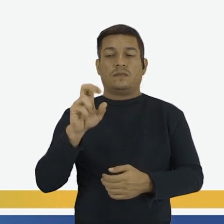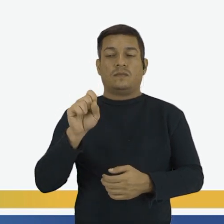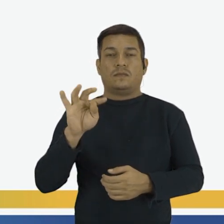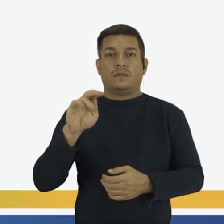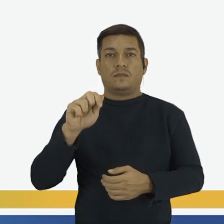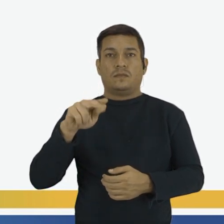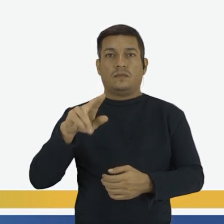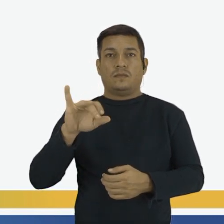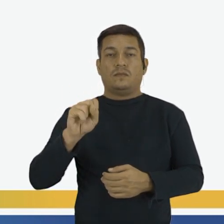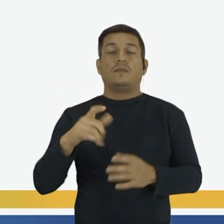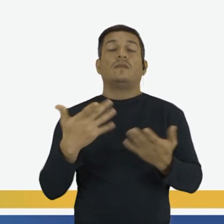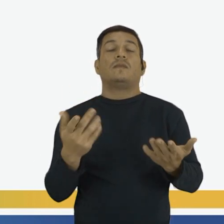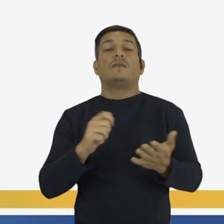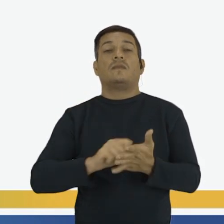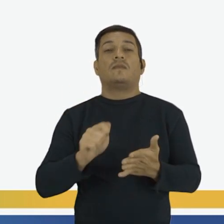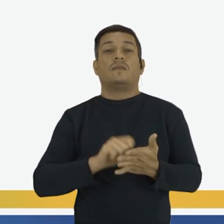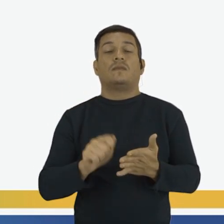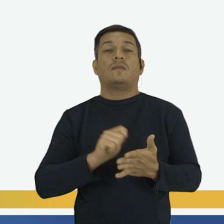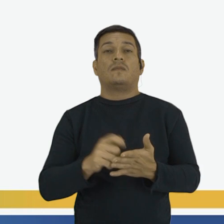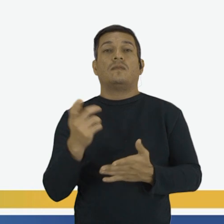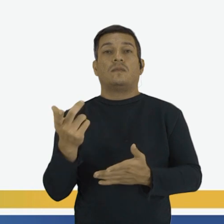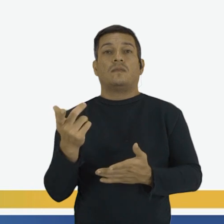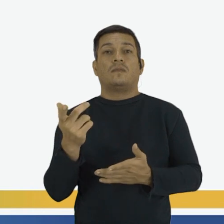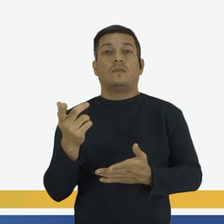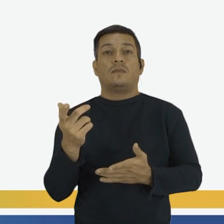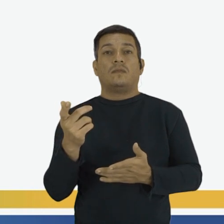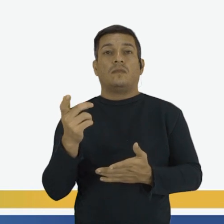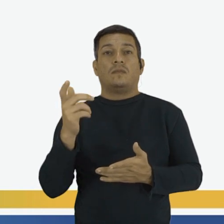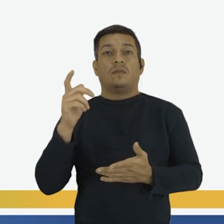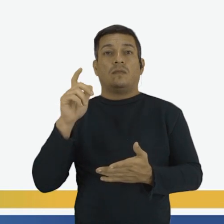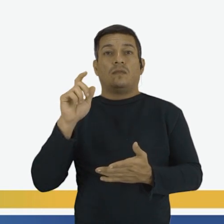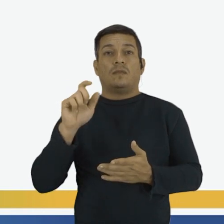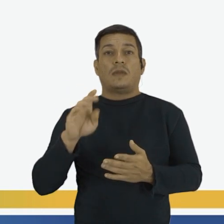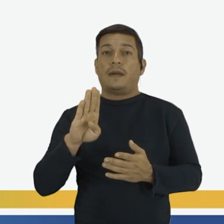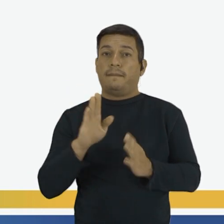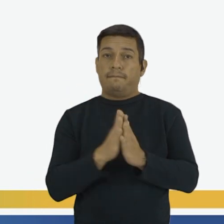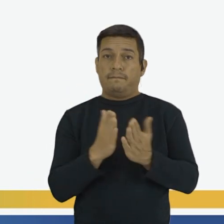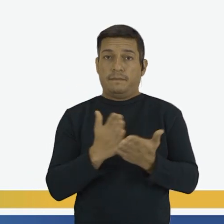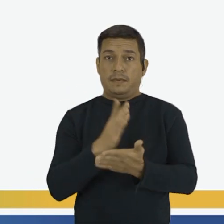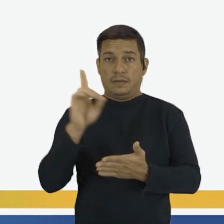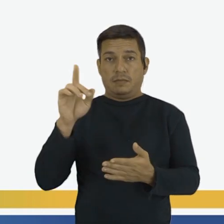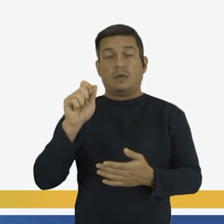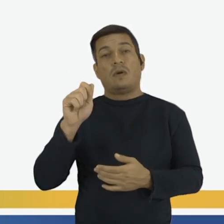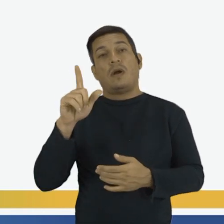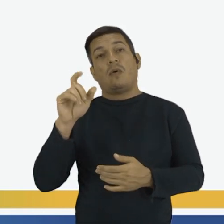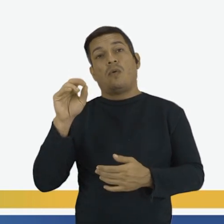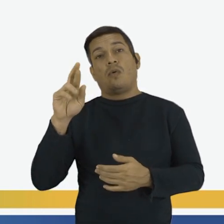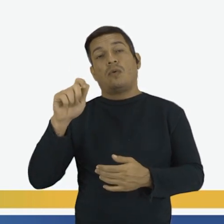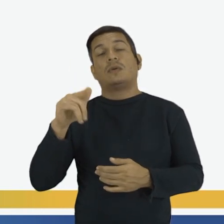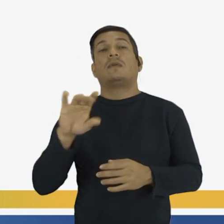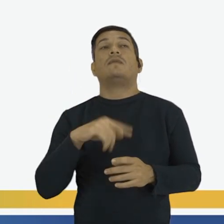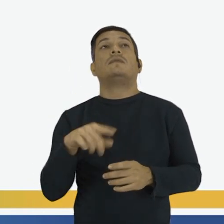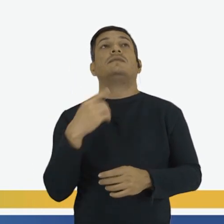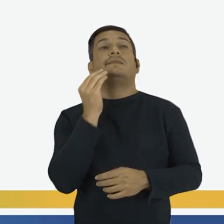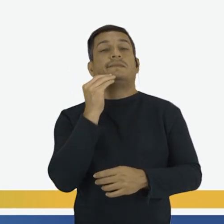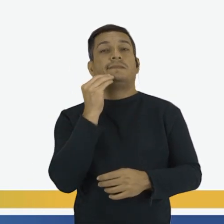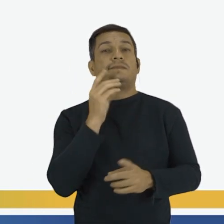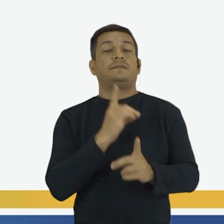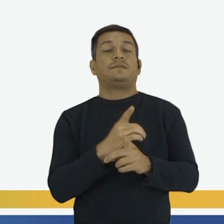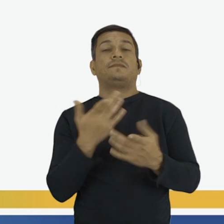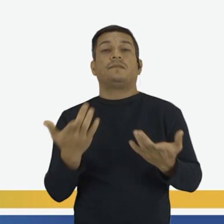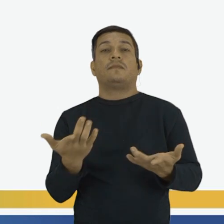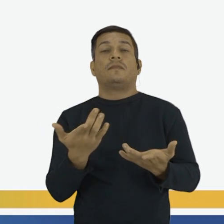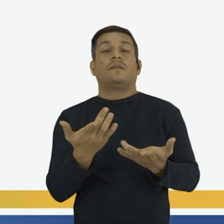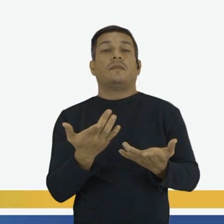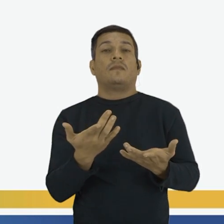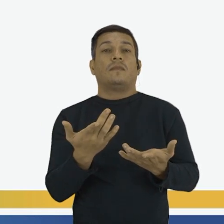a tradição escrita? Seria o Alcorão ou seria a Bíblia? Vamos lá descobrir qual